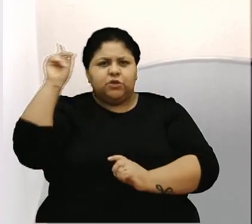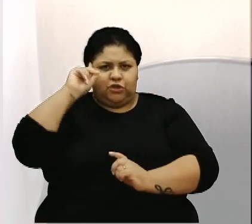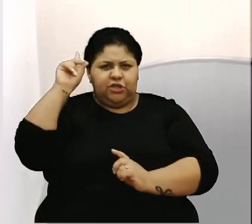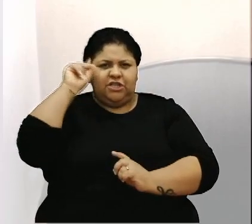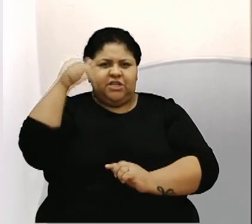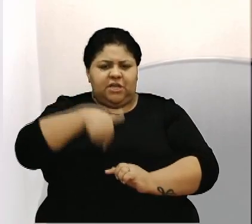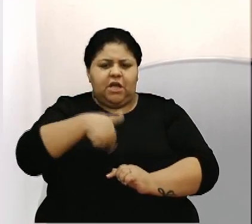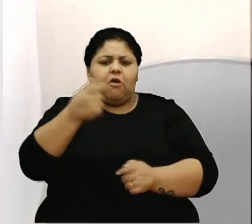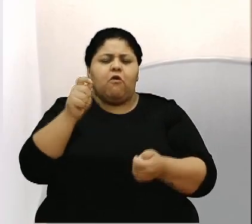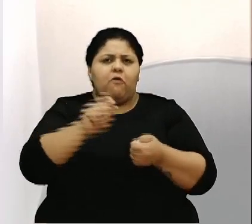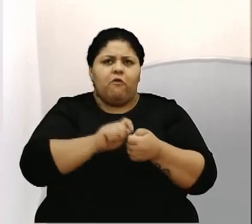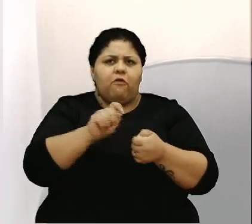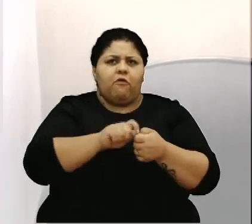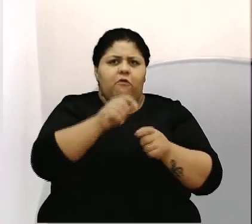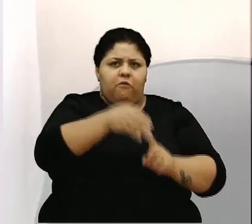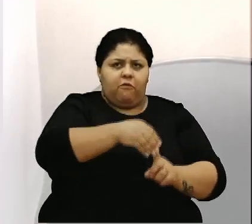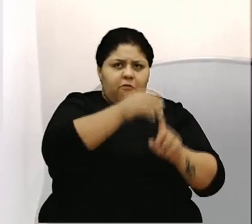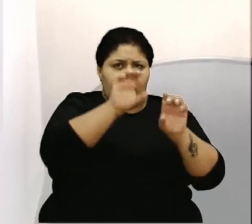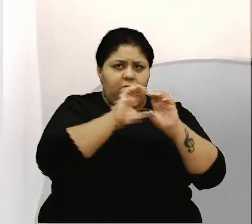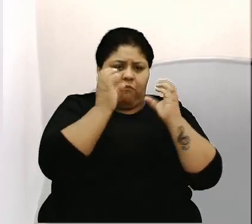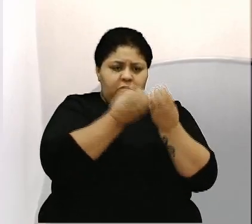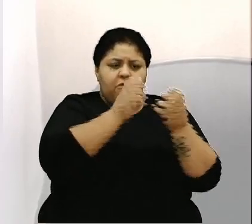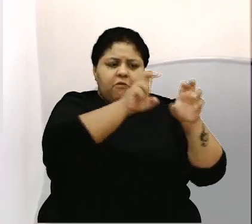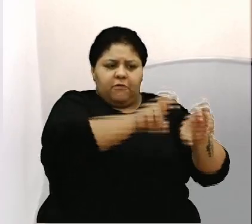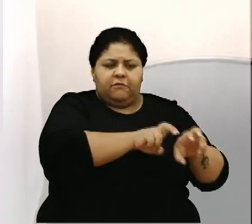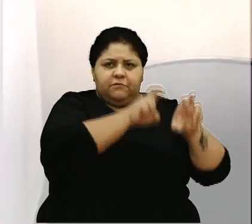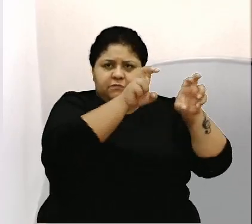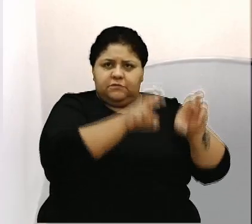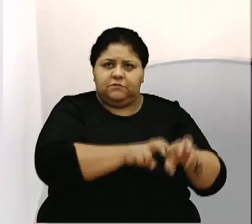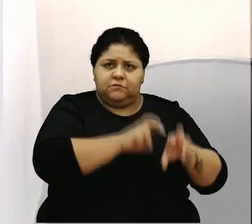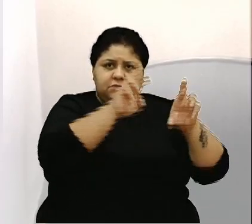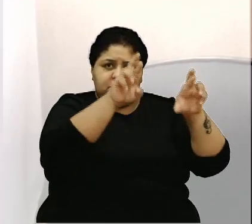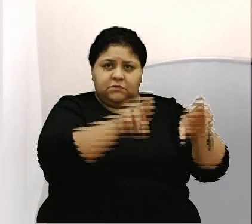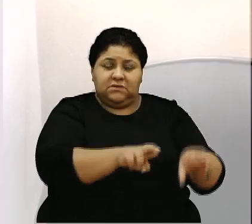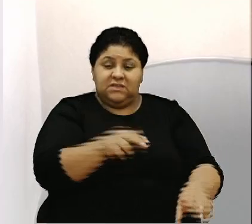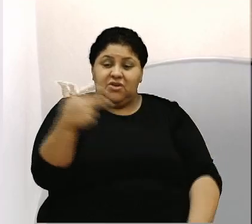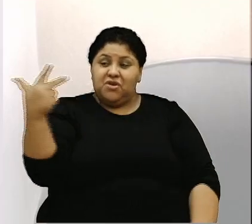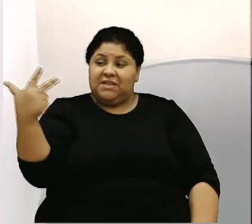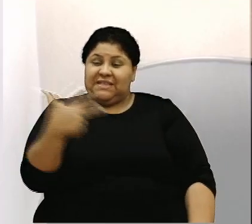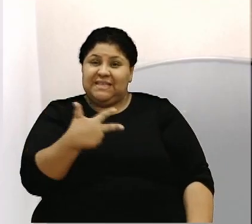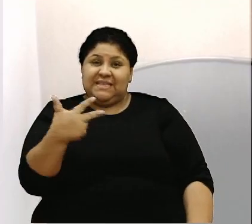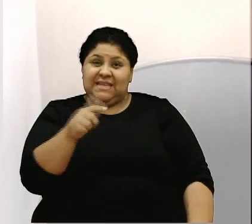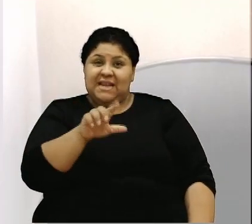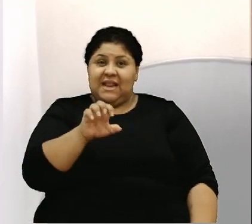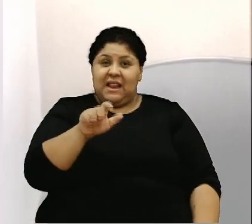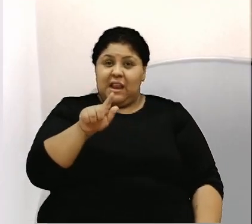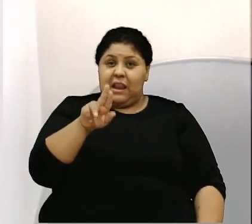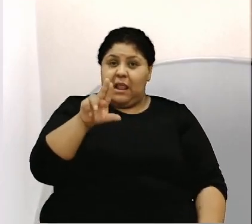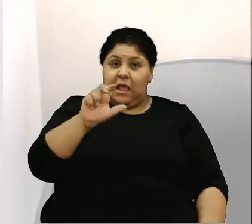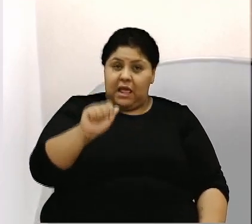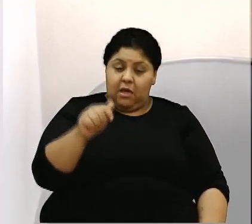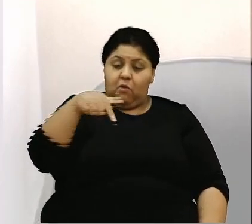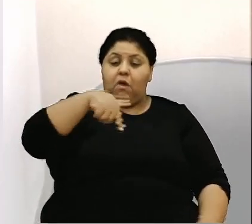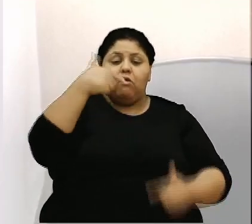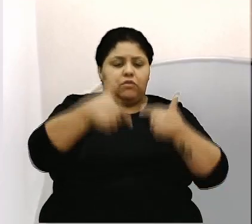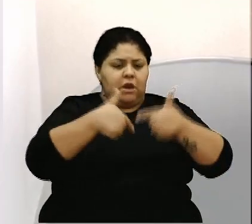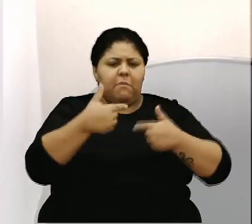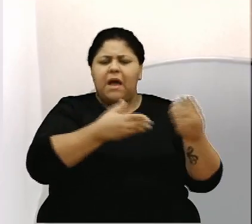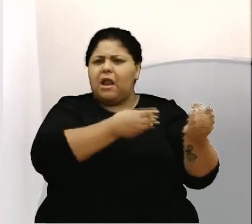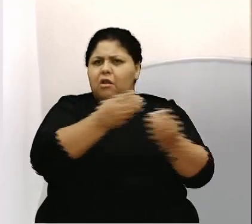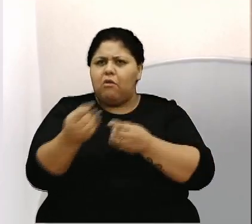faço, principalmente nas comunidades do interior, da região da Terceira Légua, onde eu atuo bastante, até